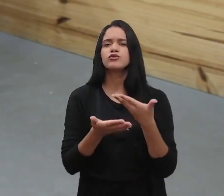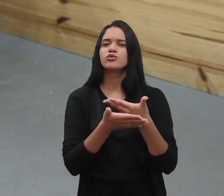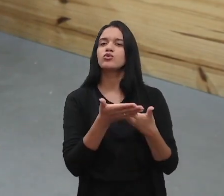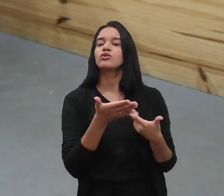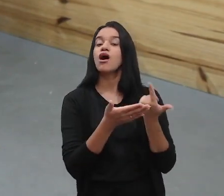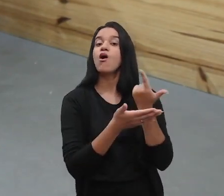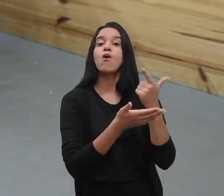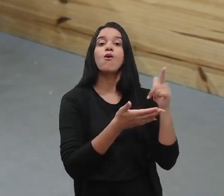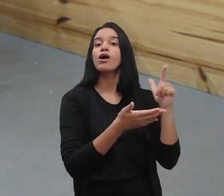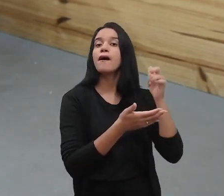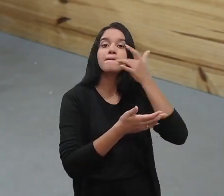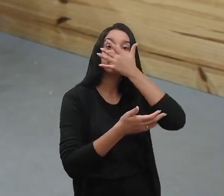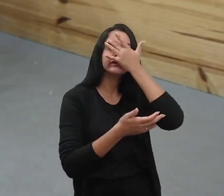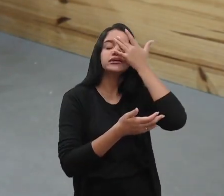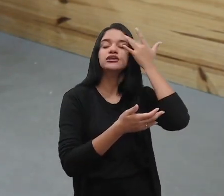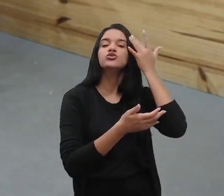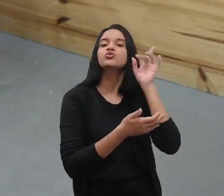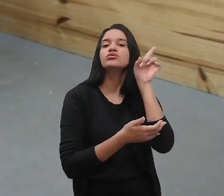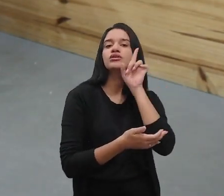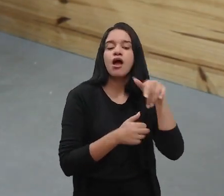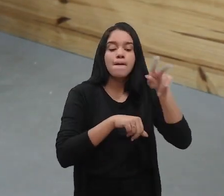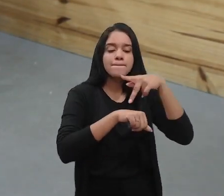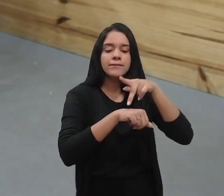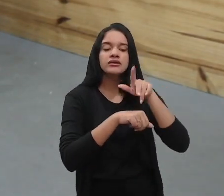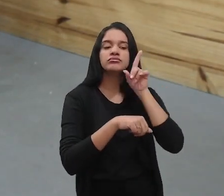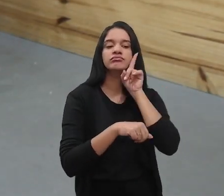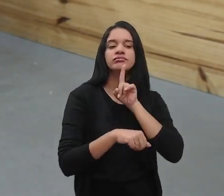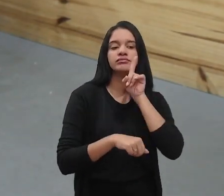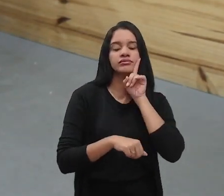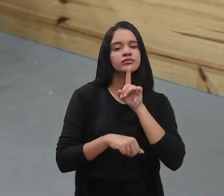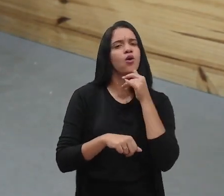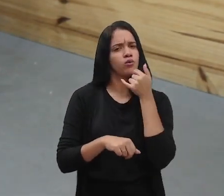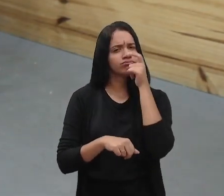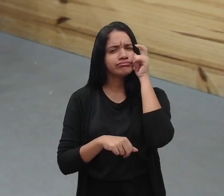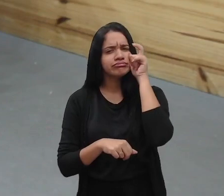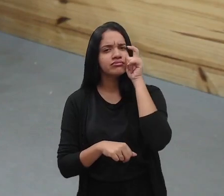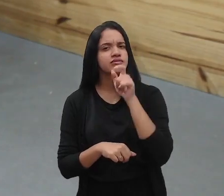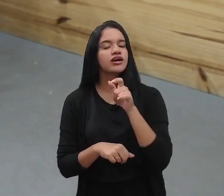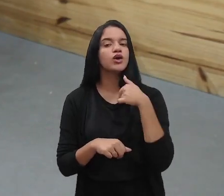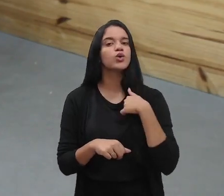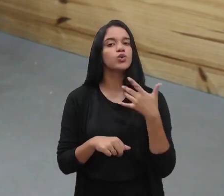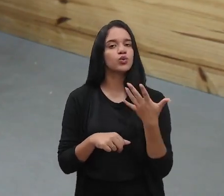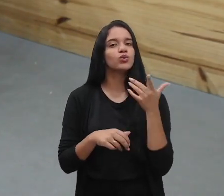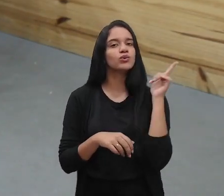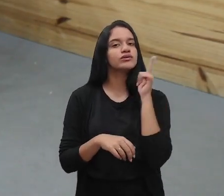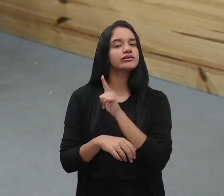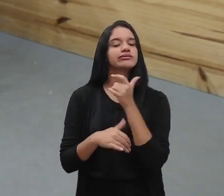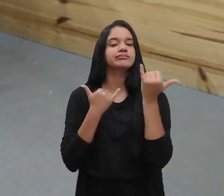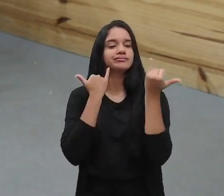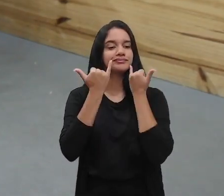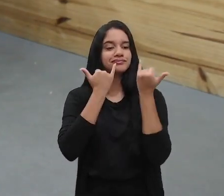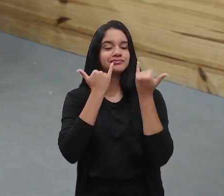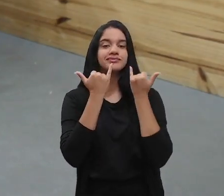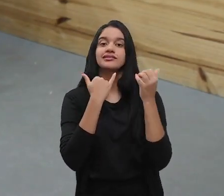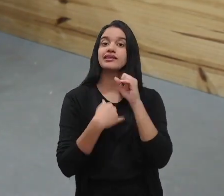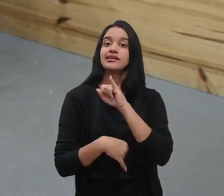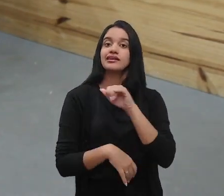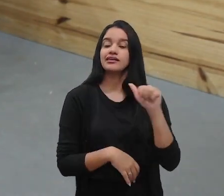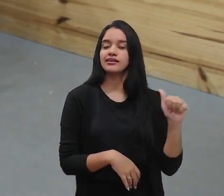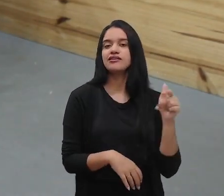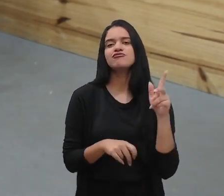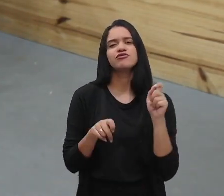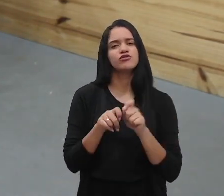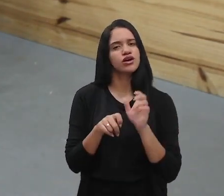nos Estados Unidos. E não preciso me deslocar para isso. Olha, e aí conseguir trazer todos esses dados, a inteligência artificial já faz